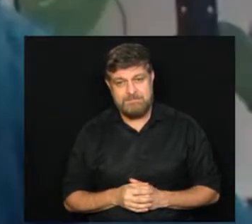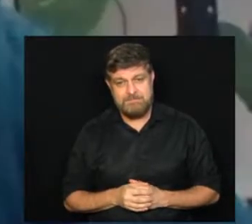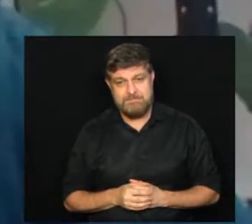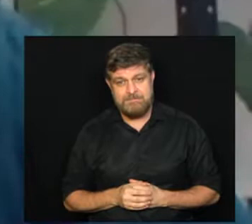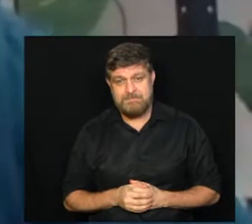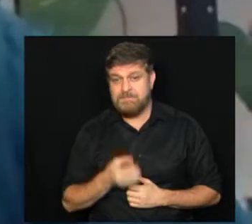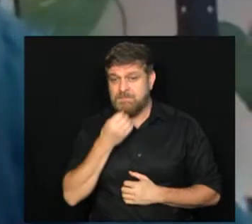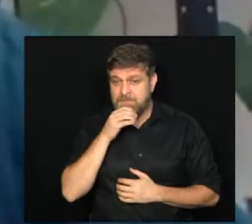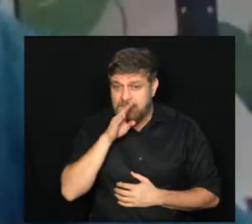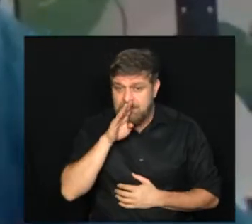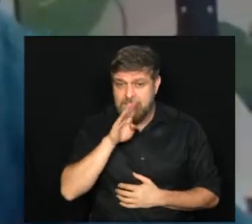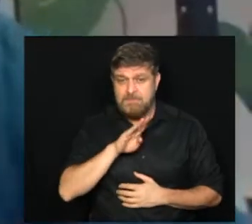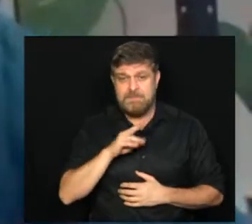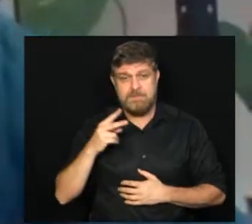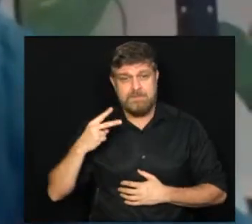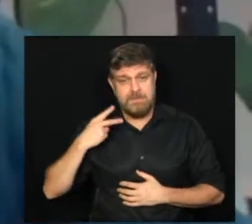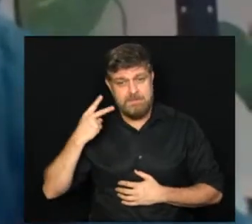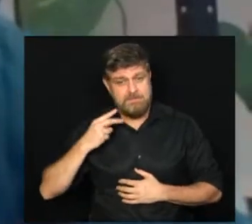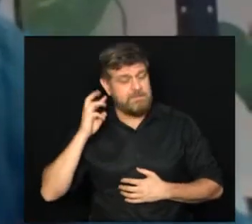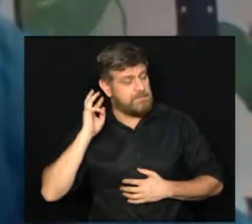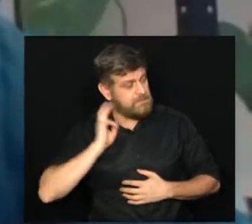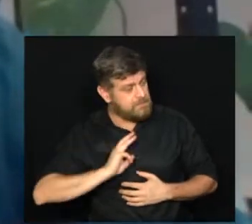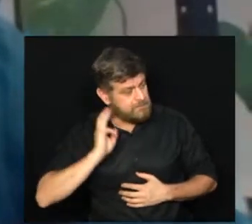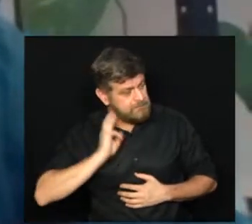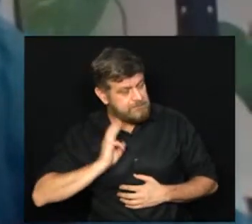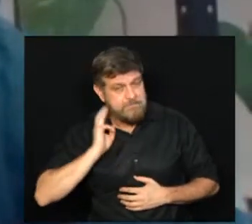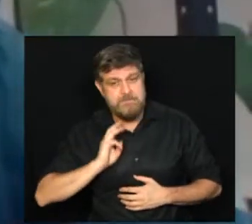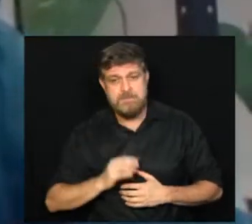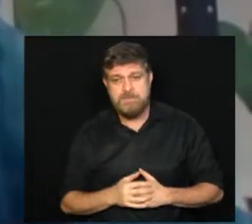Boa tarde, vereador Cecílio,